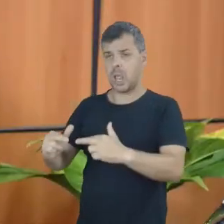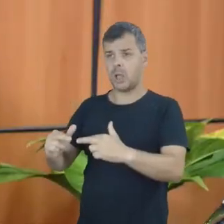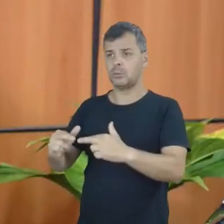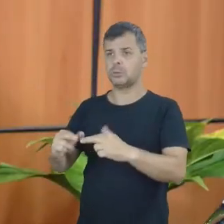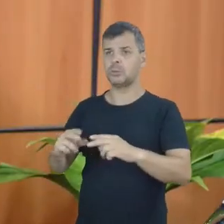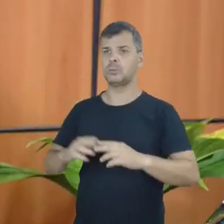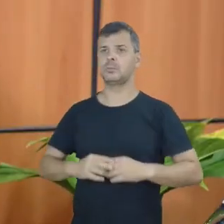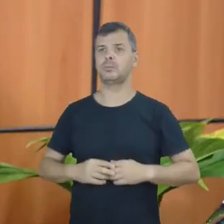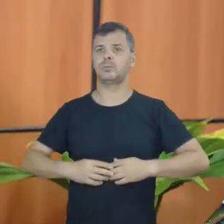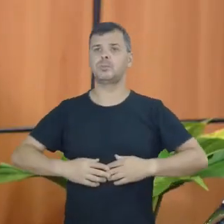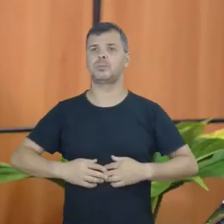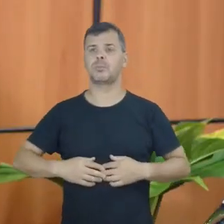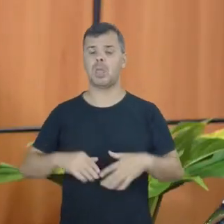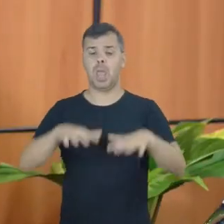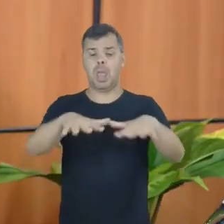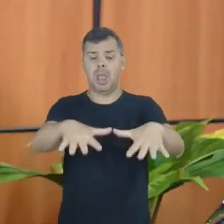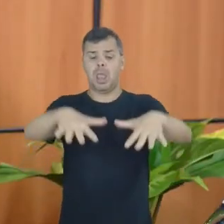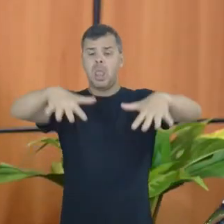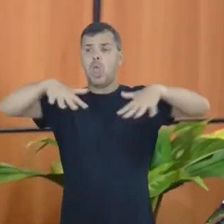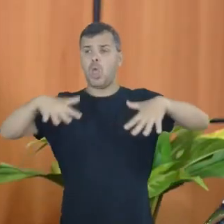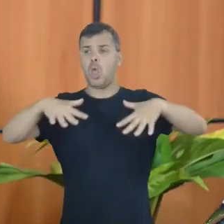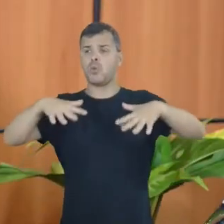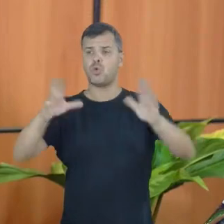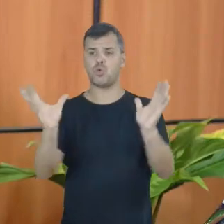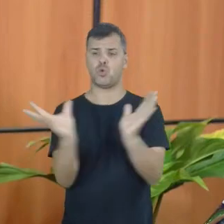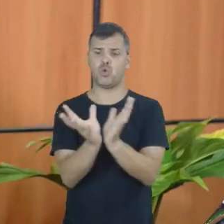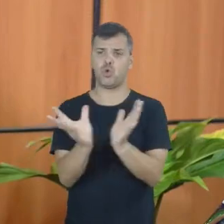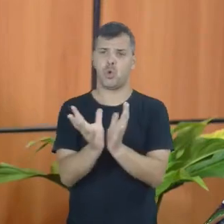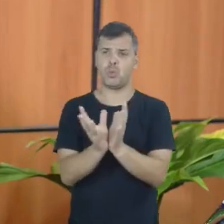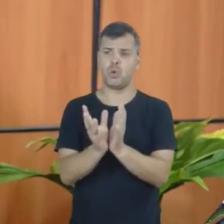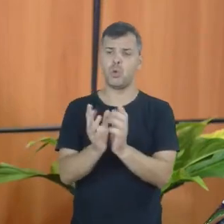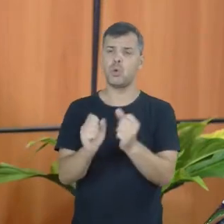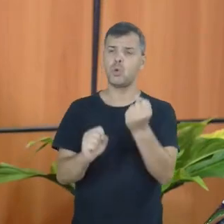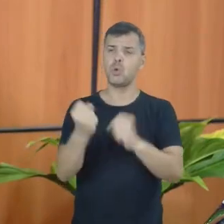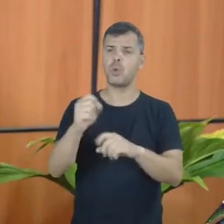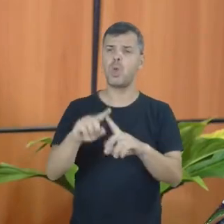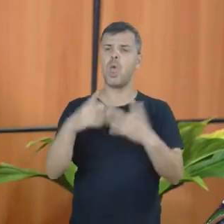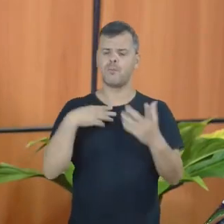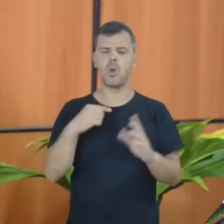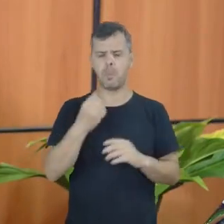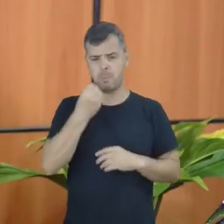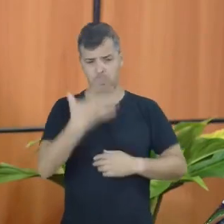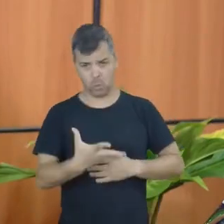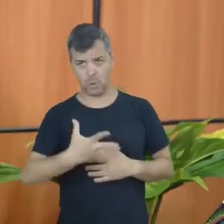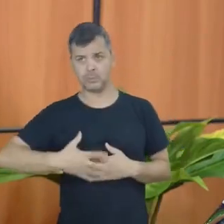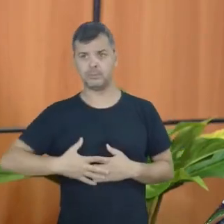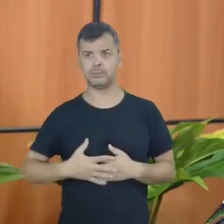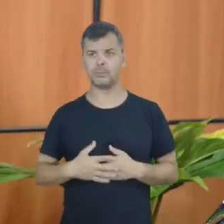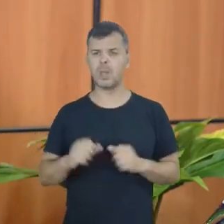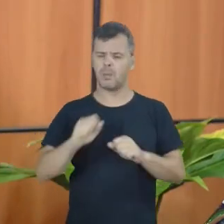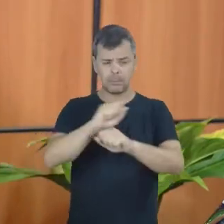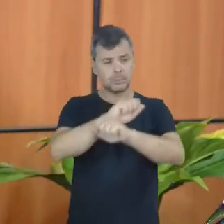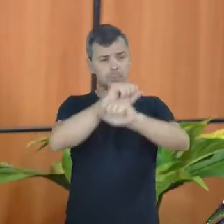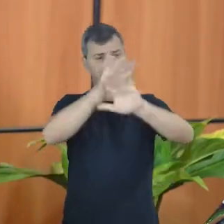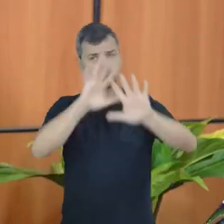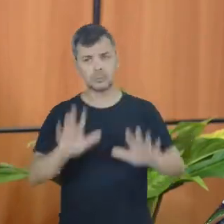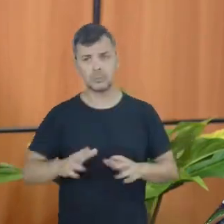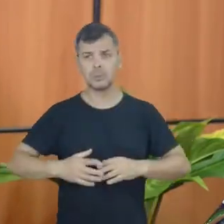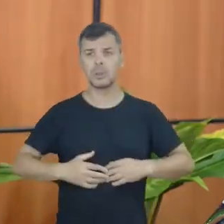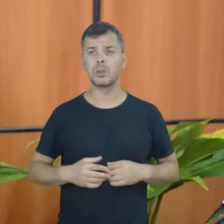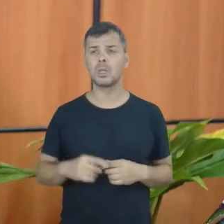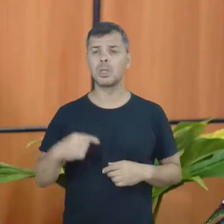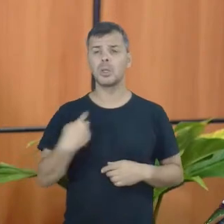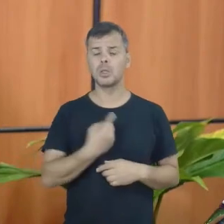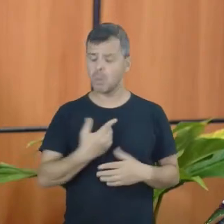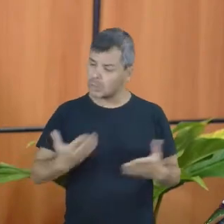última audiência que participei na Comissão de Indústria e Comércio, ela foi muito positiva, foi muito esclarecedora.